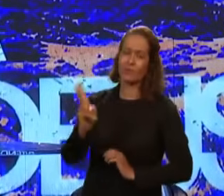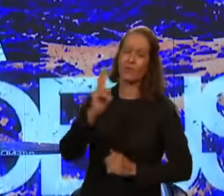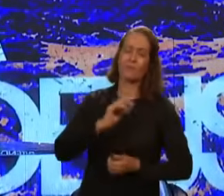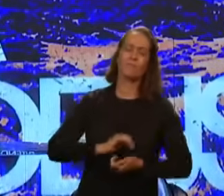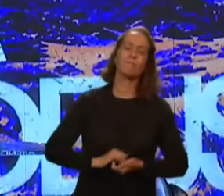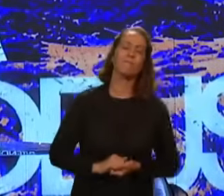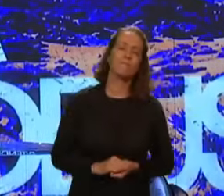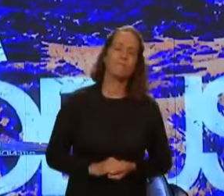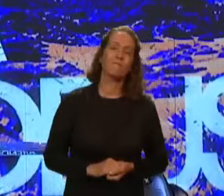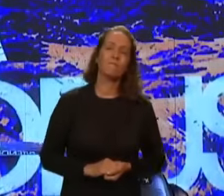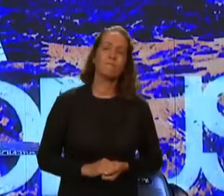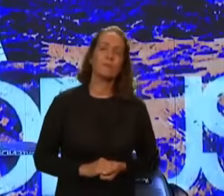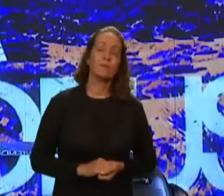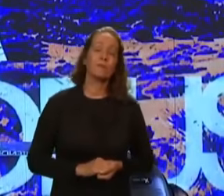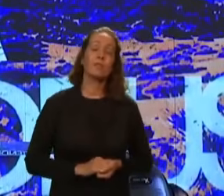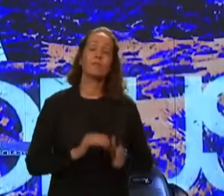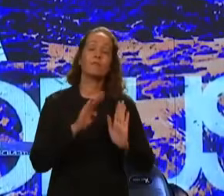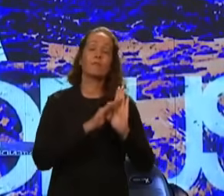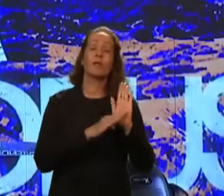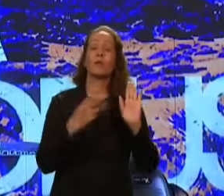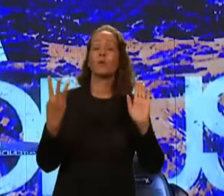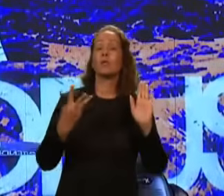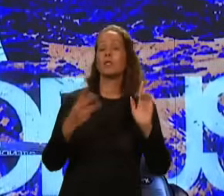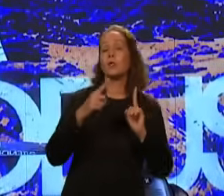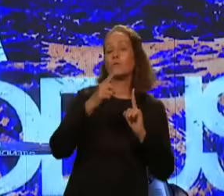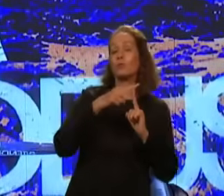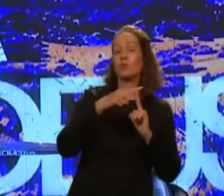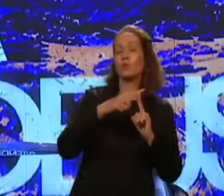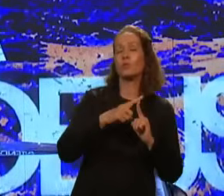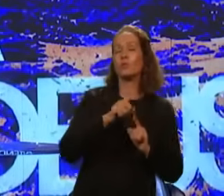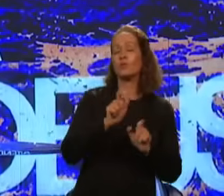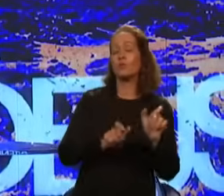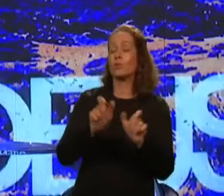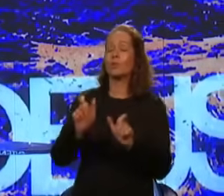E tem o terceiro tipo de pessoa, né? Que tem a terceira reação